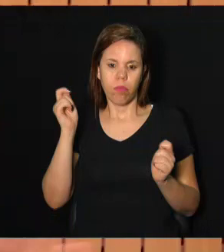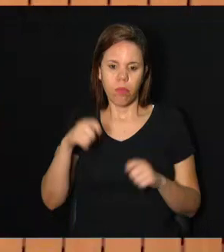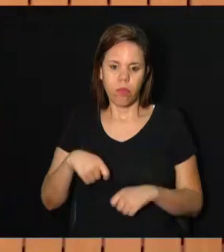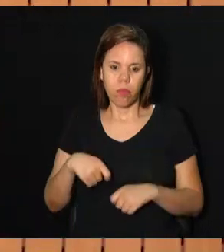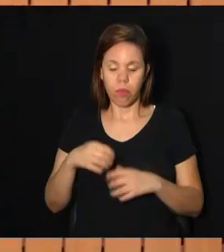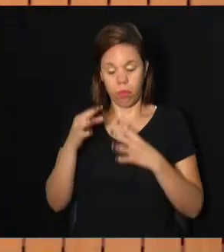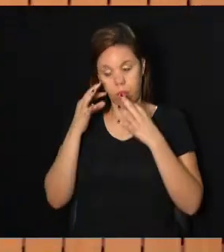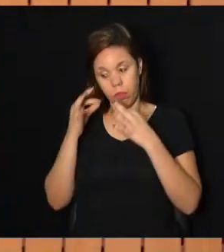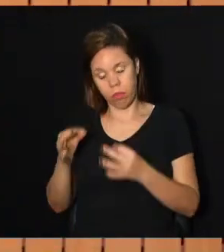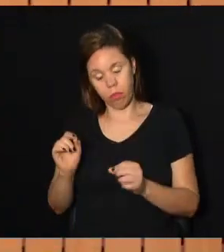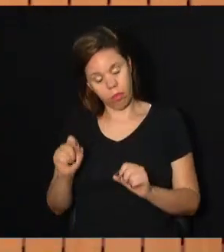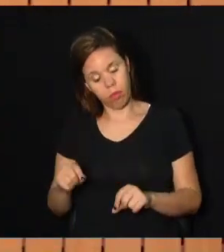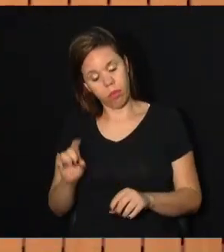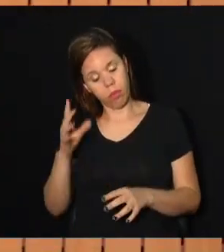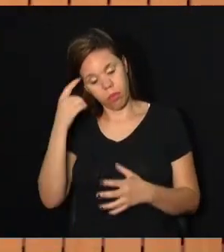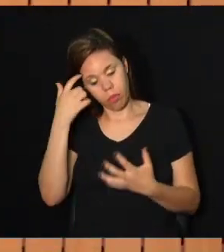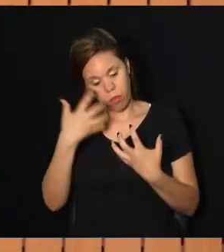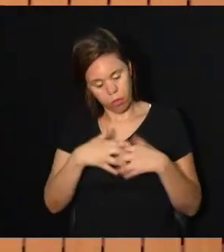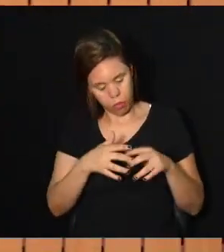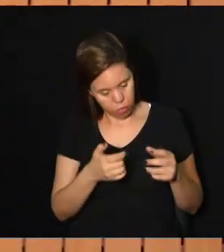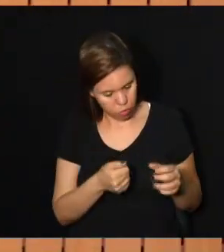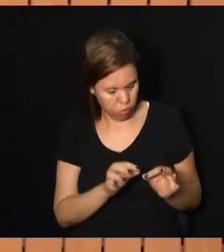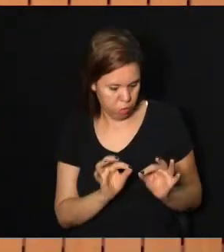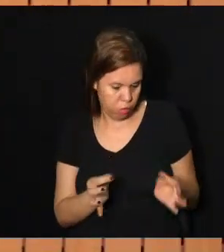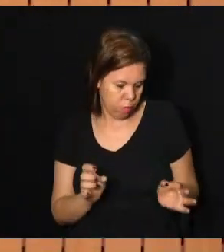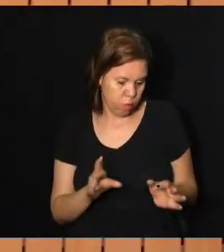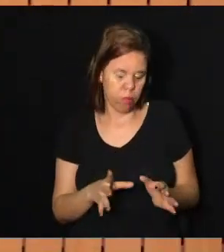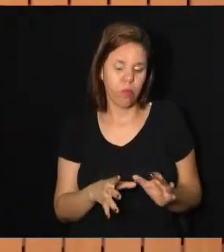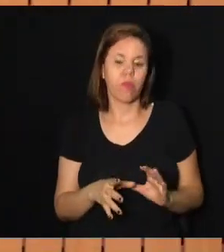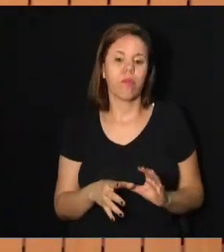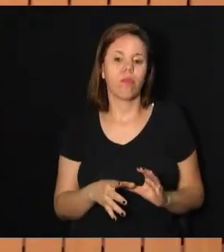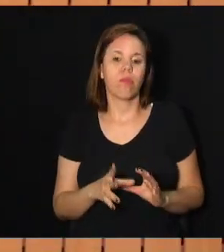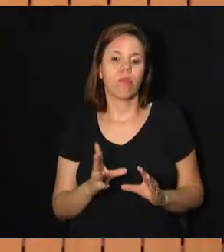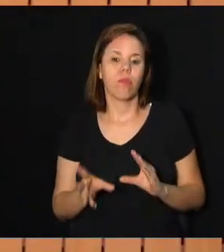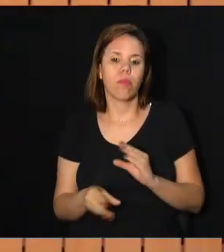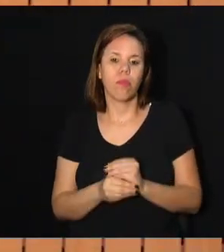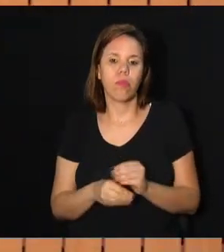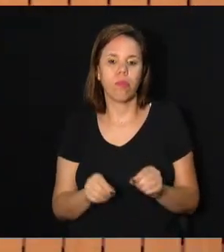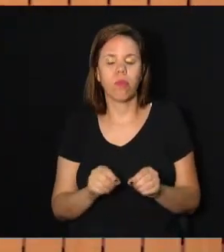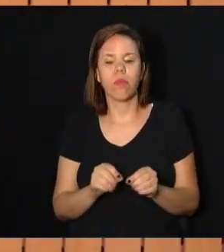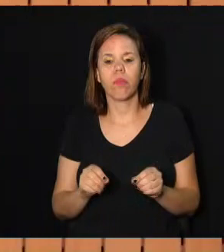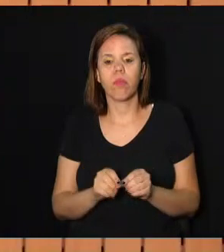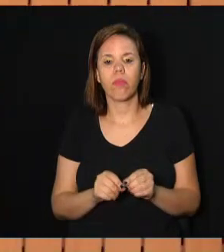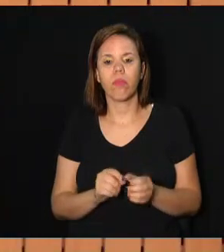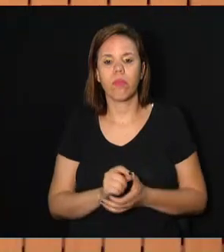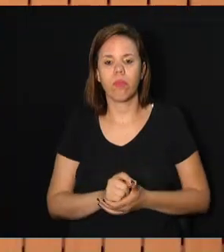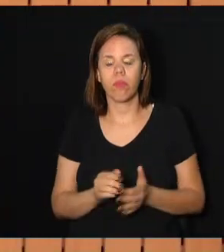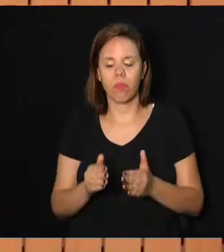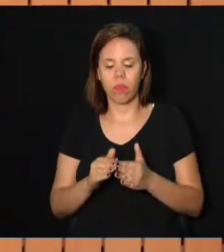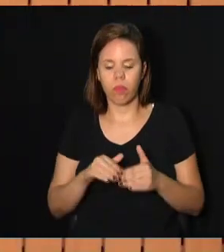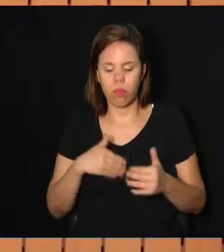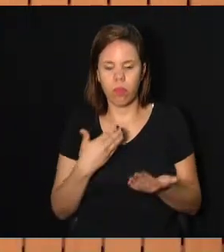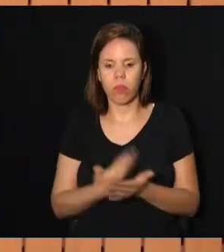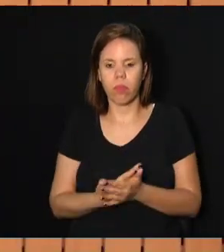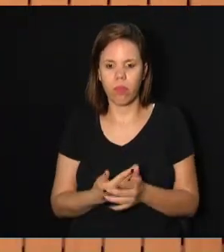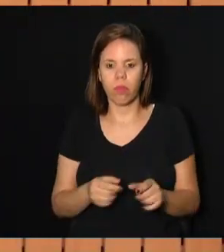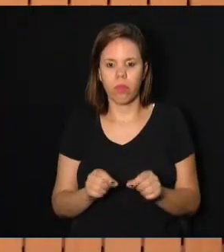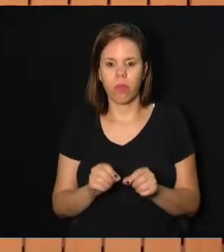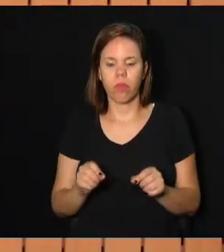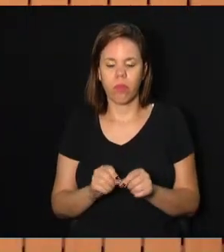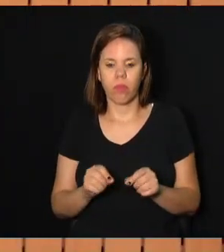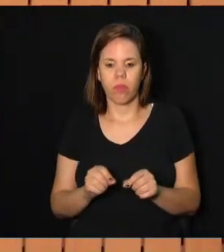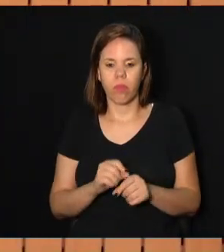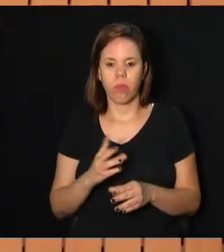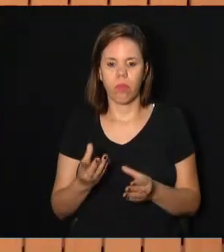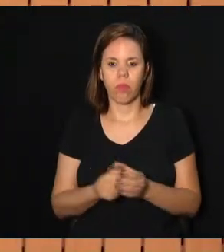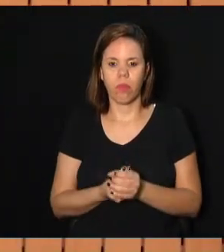não quero tirar a característica do projeto, se nós não deveríamos fazer uma emenda, talvez, dizendo o seguinte, que a prioridade é do